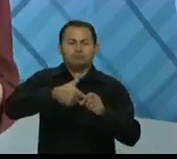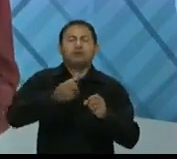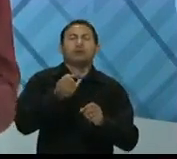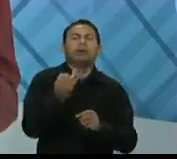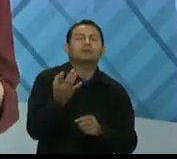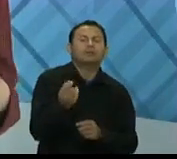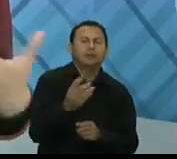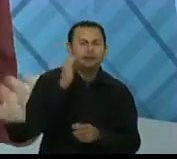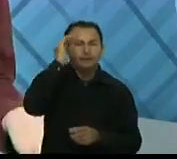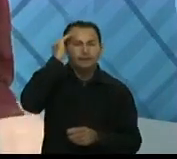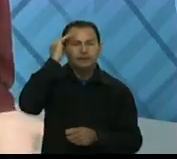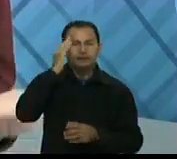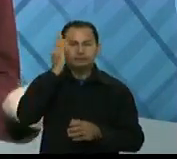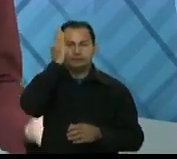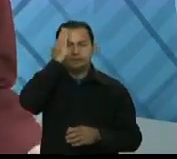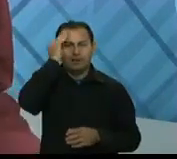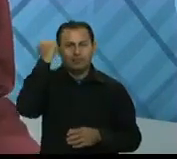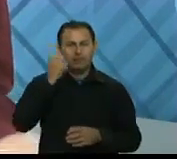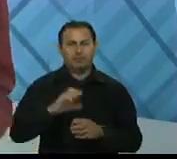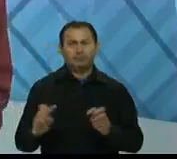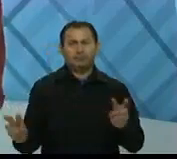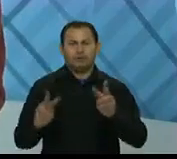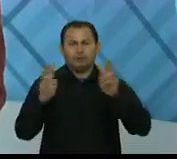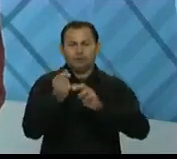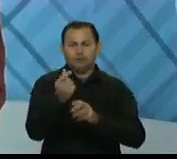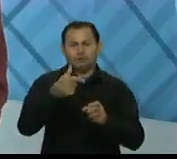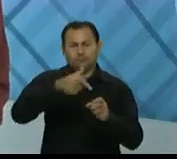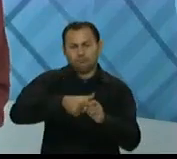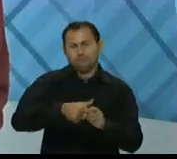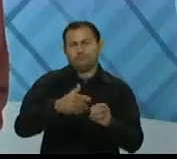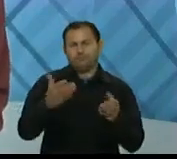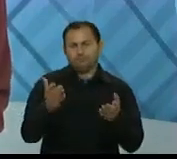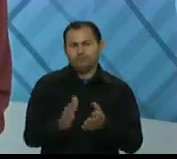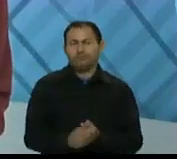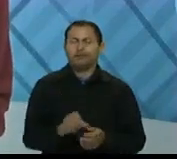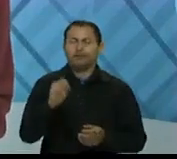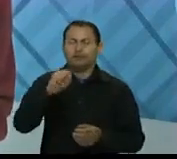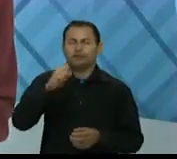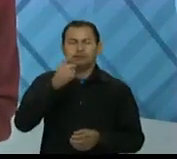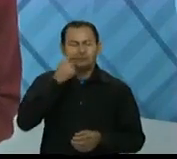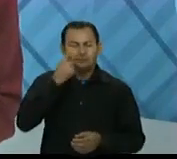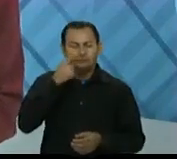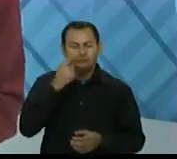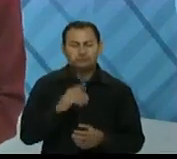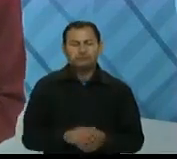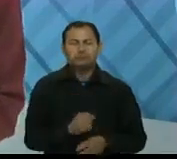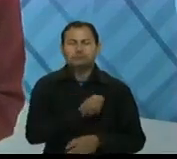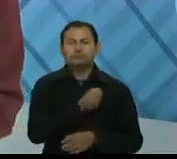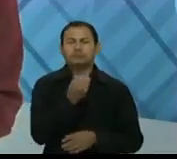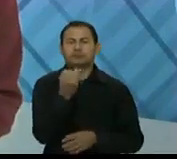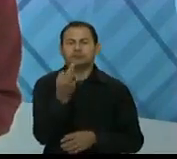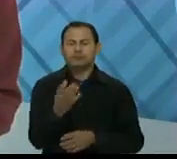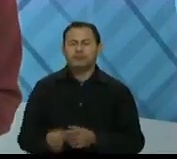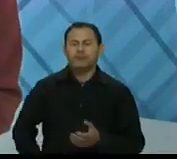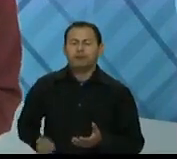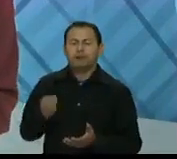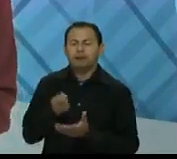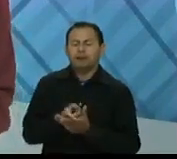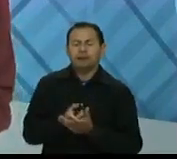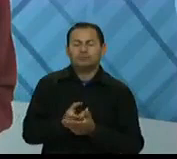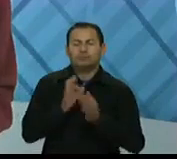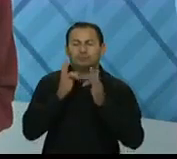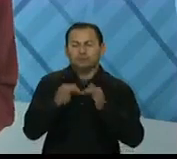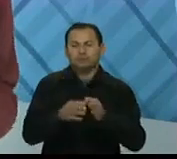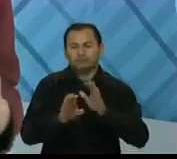que saber o preço do combustível, para assim verificar quanto que você vai pagar ao final. Então,